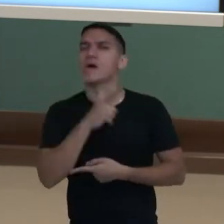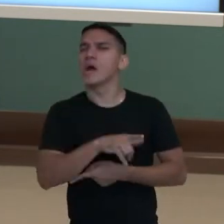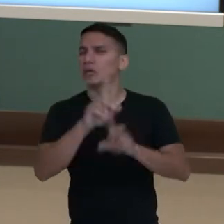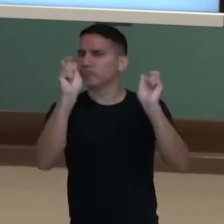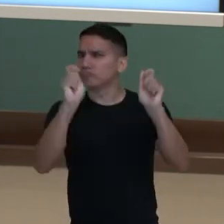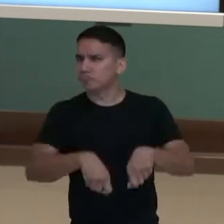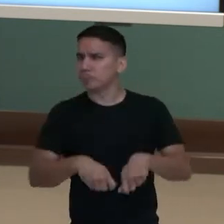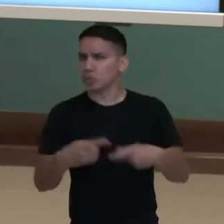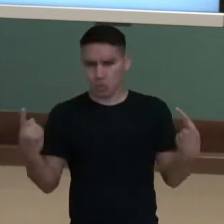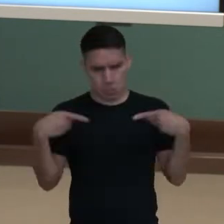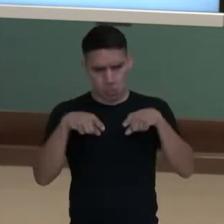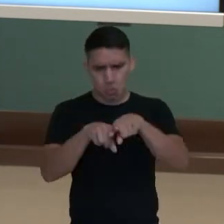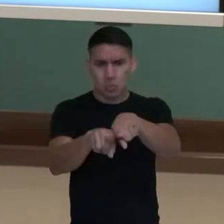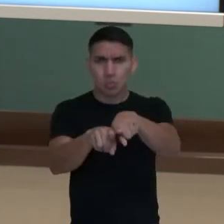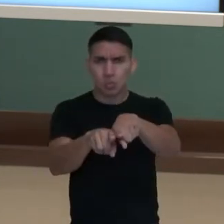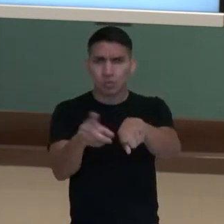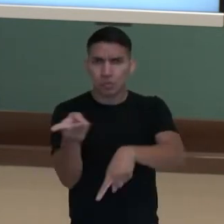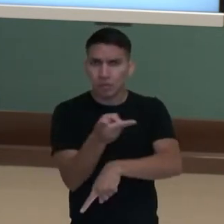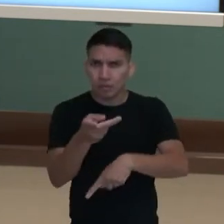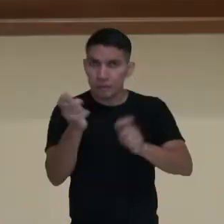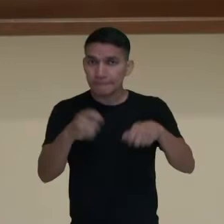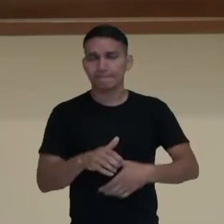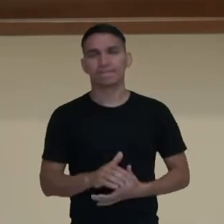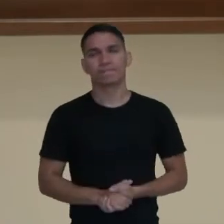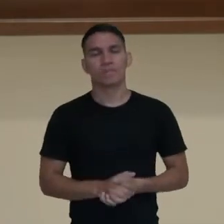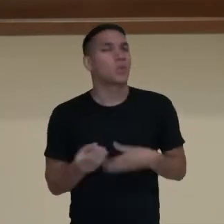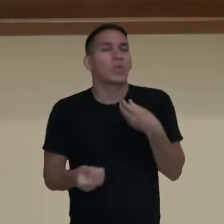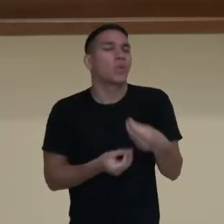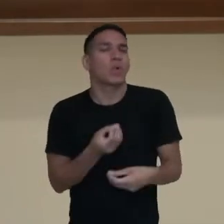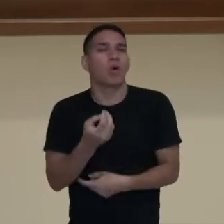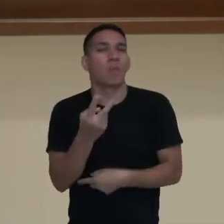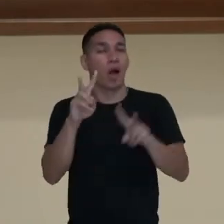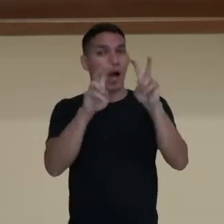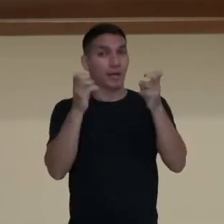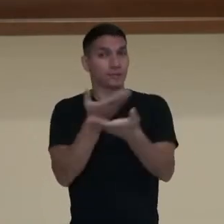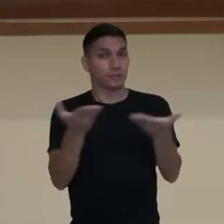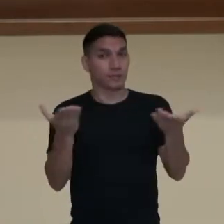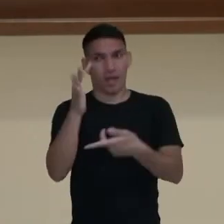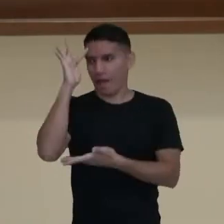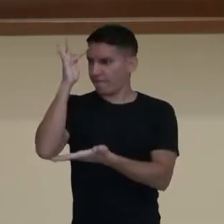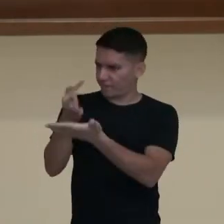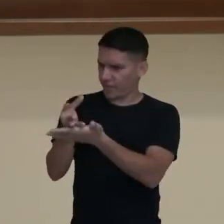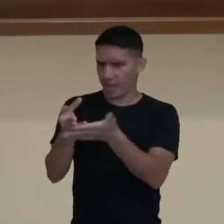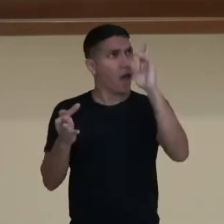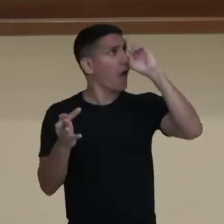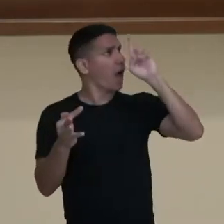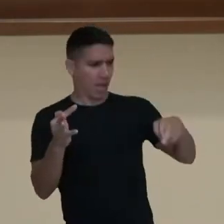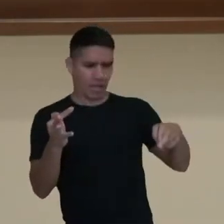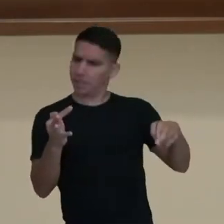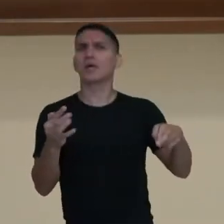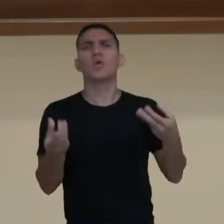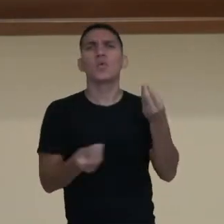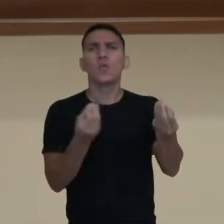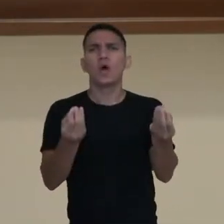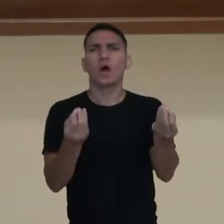fazer a conciliação entre as duas? Como que essa questão, né, sobre fé e razão,